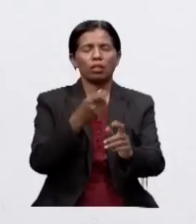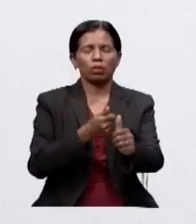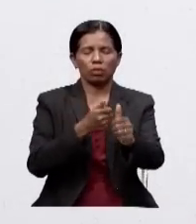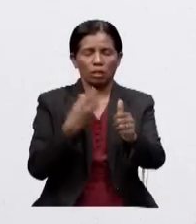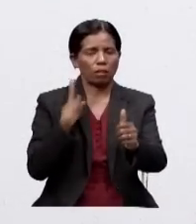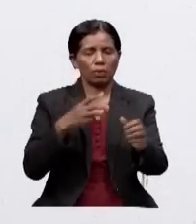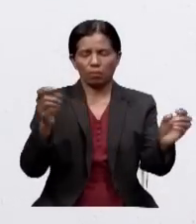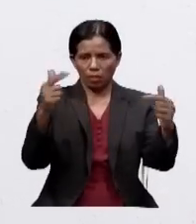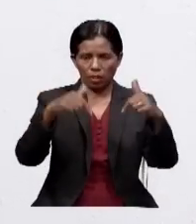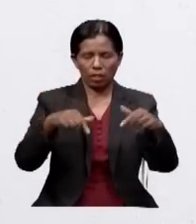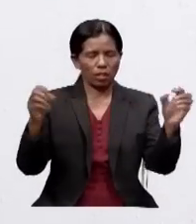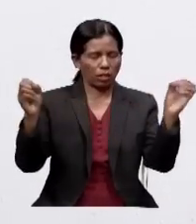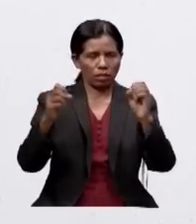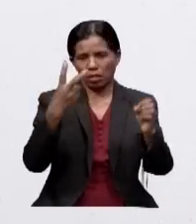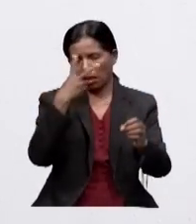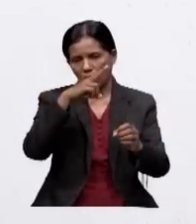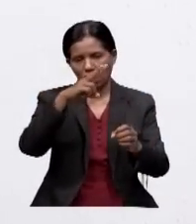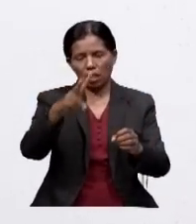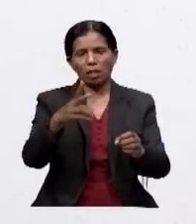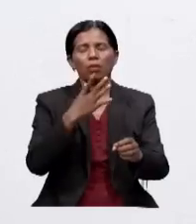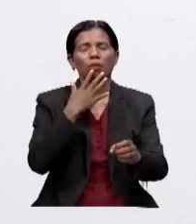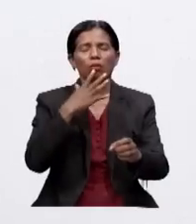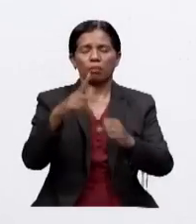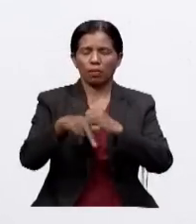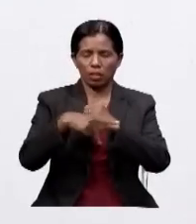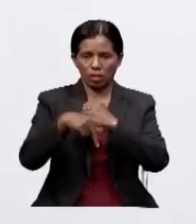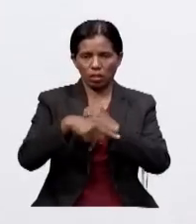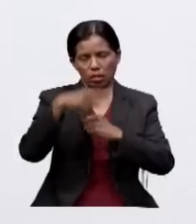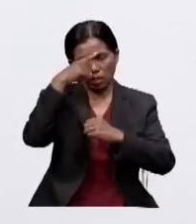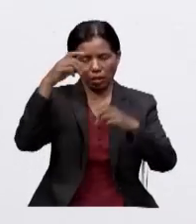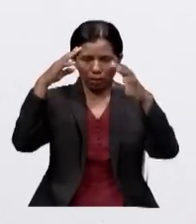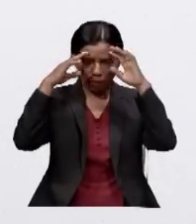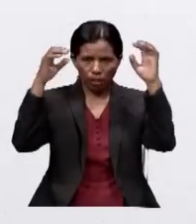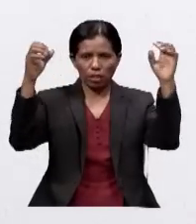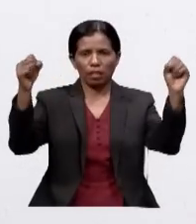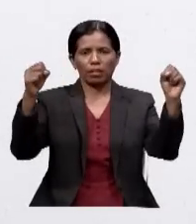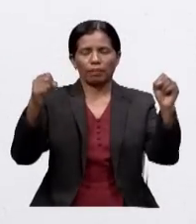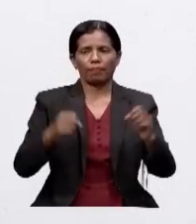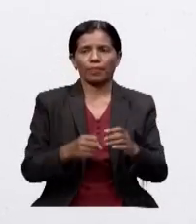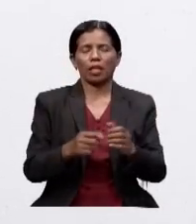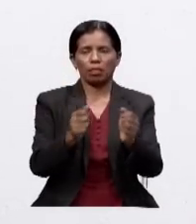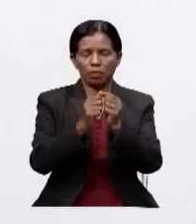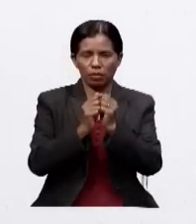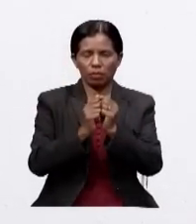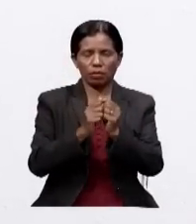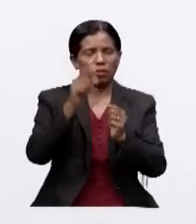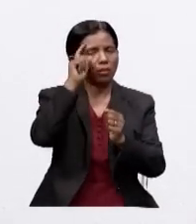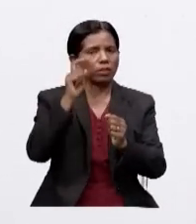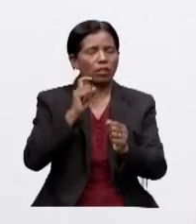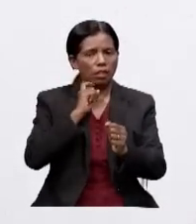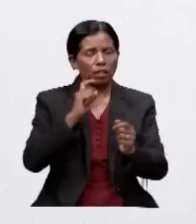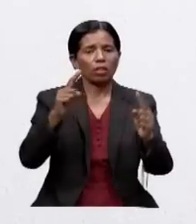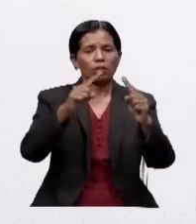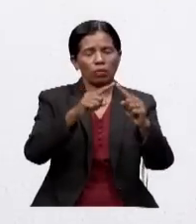ni la os tamba hare ba kor partido tamba presiden tida republika mos akompanya abonana ba hen ba to hena